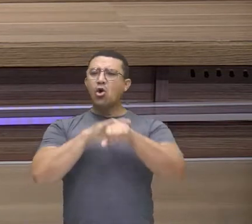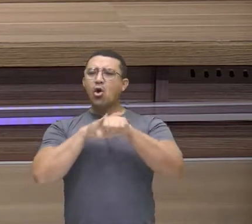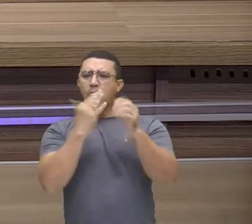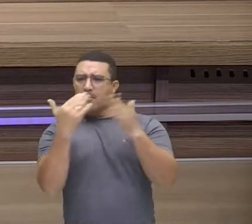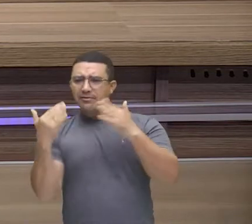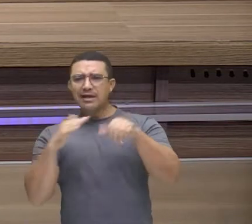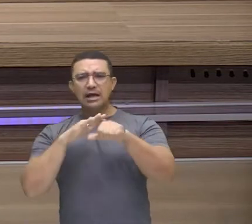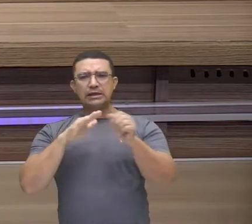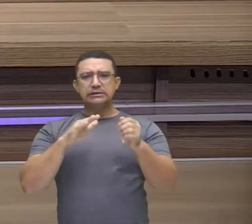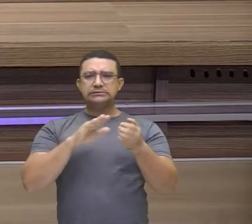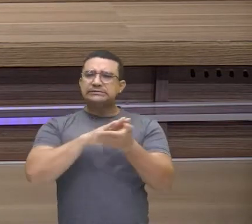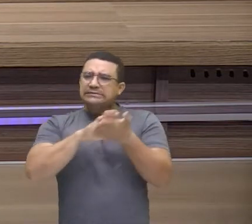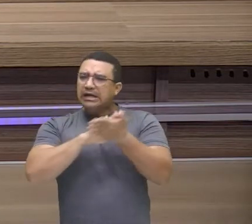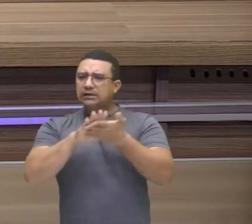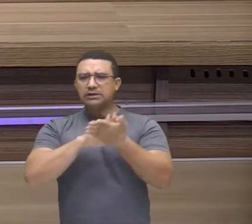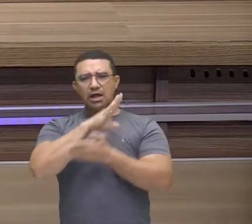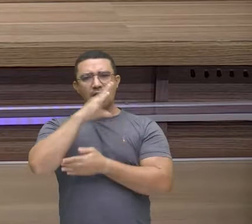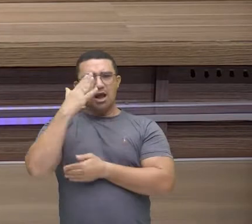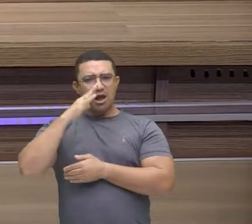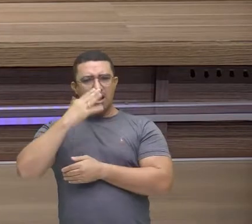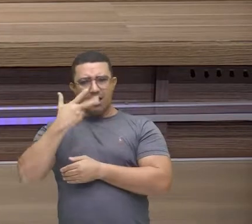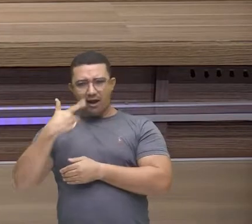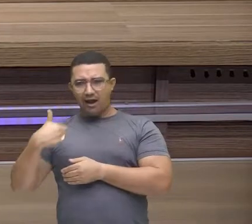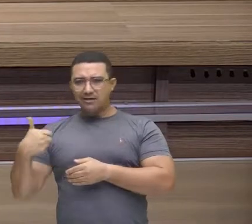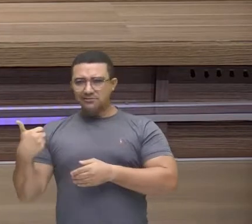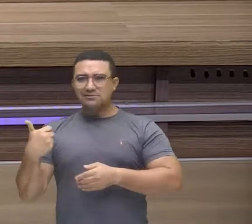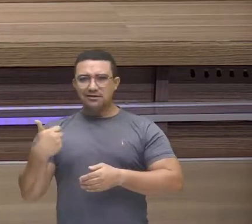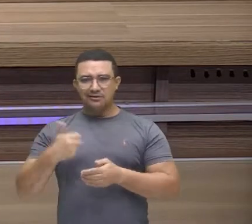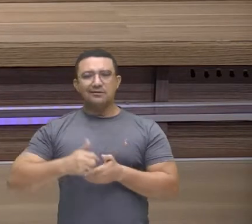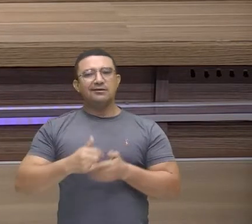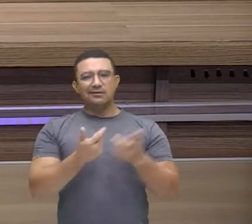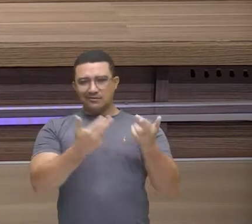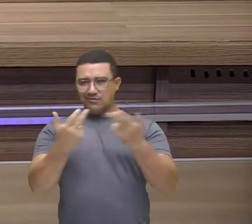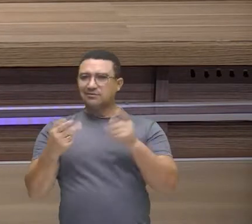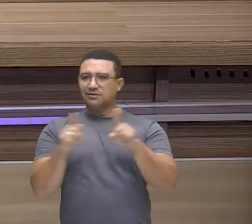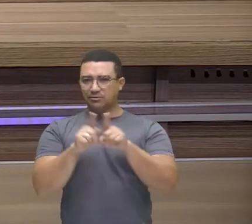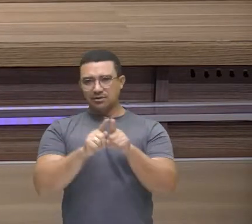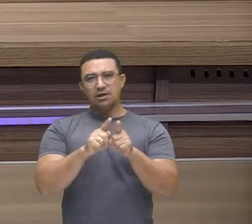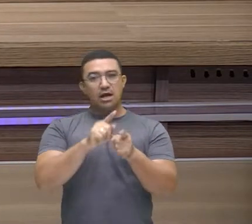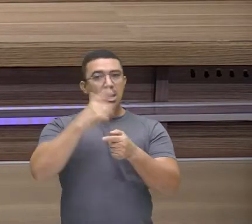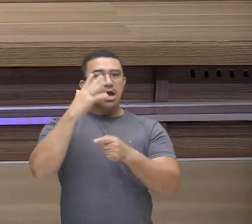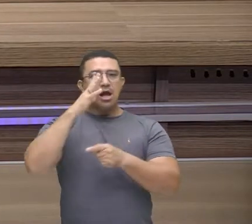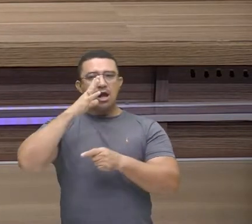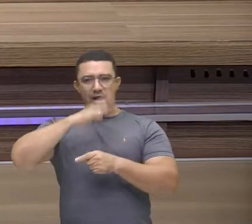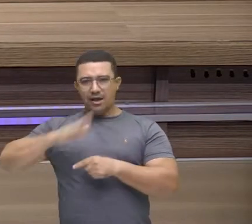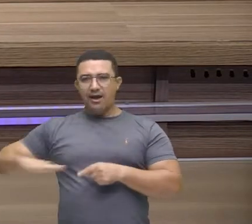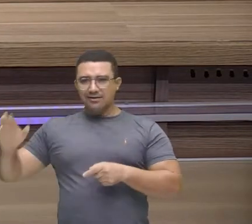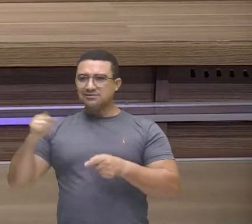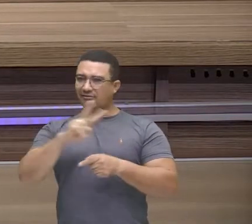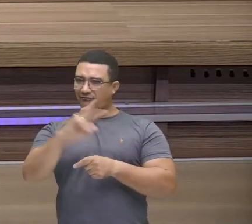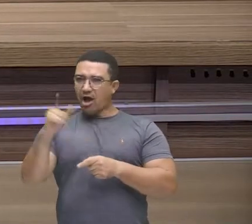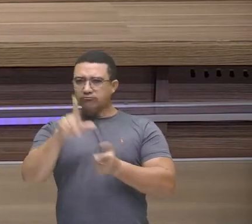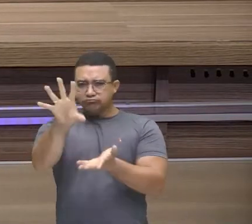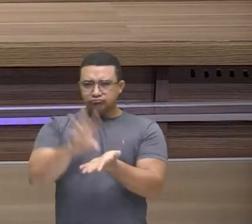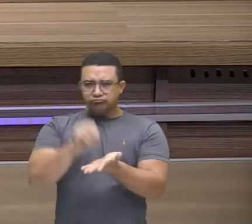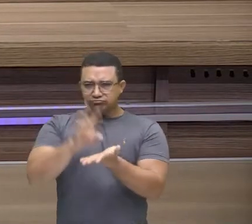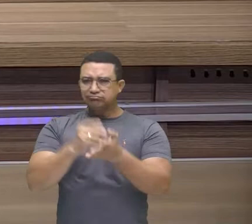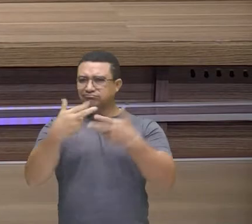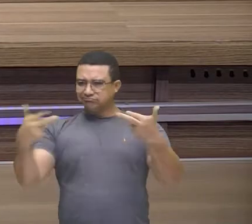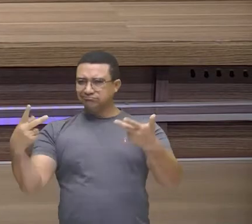informação correta, né, ela vai ficar exatamente o contrário. Melhor do que ninguém,